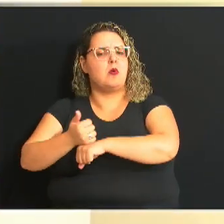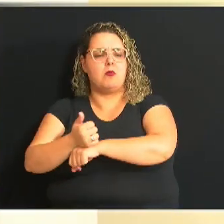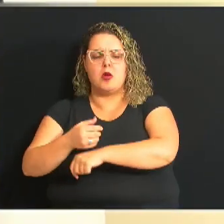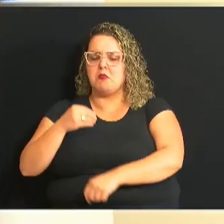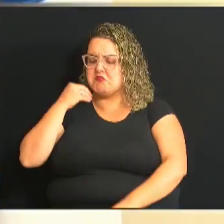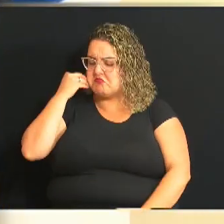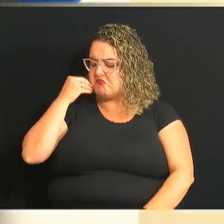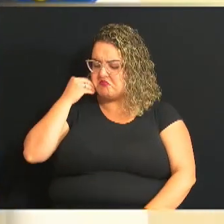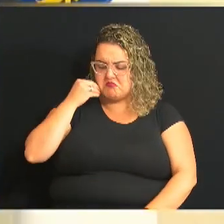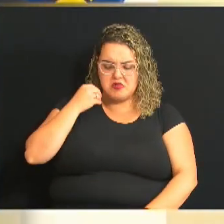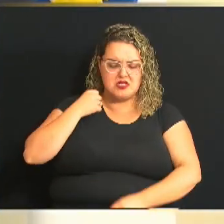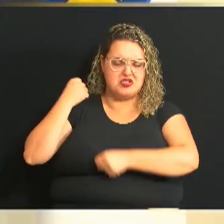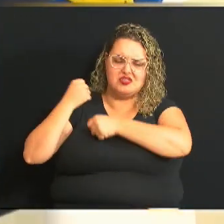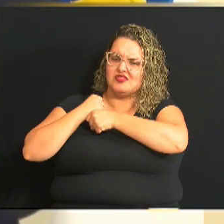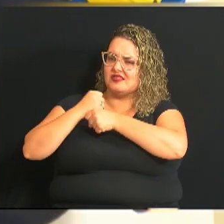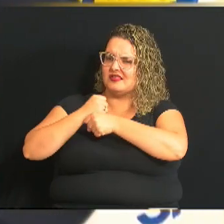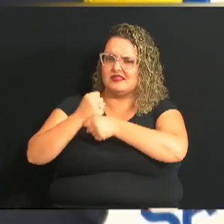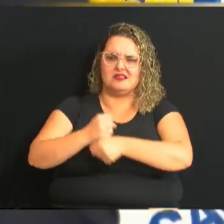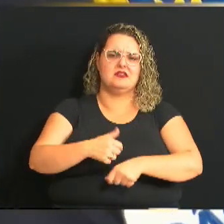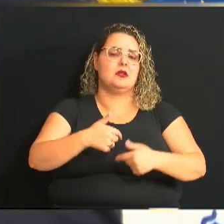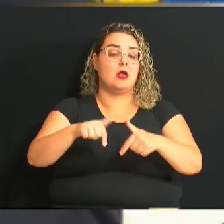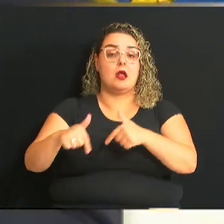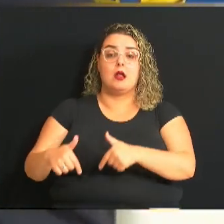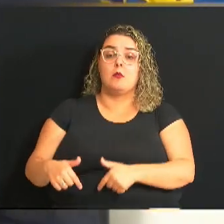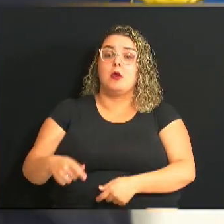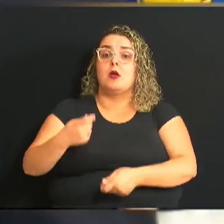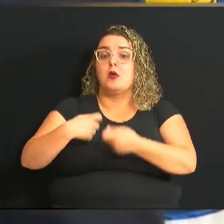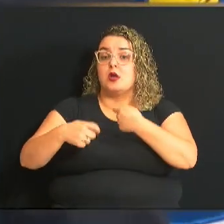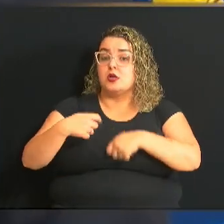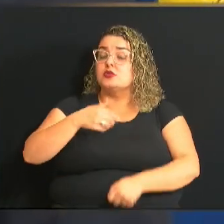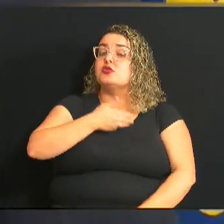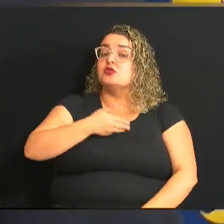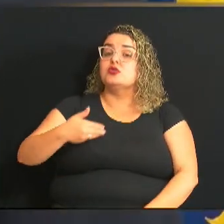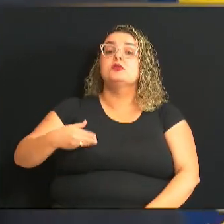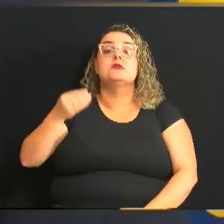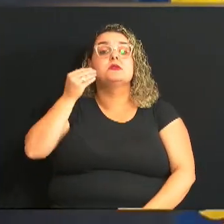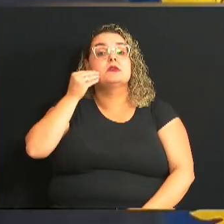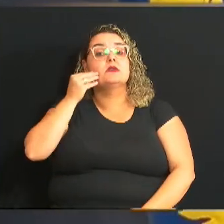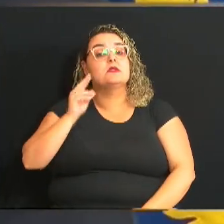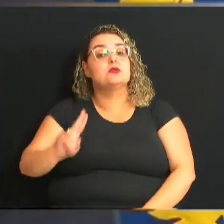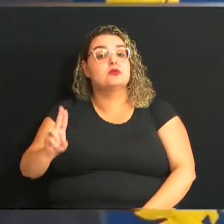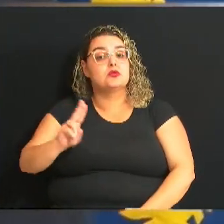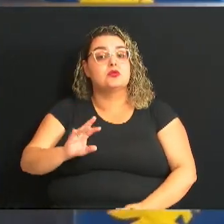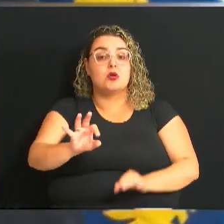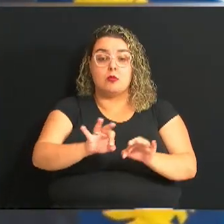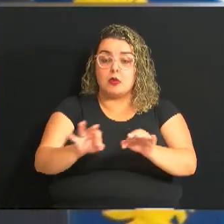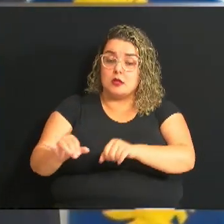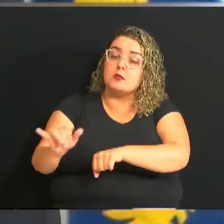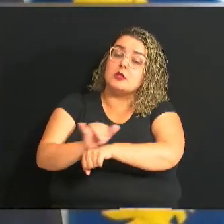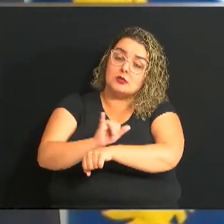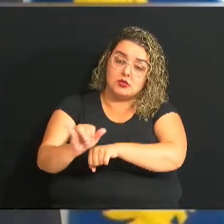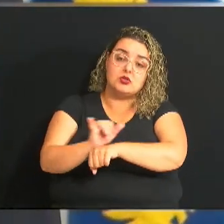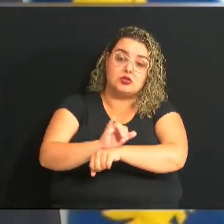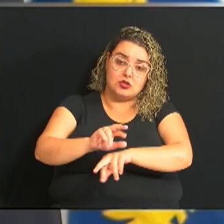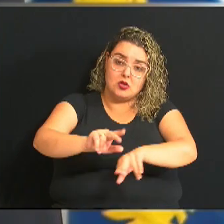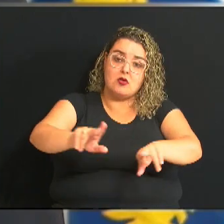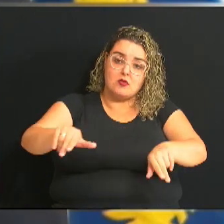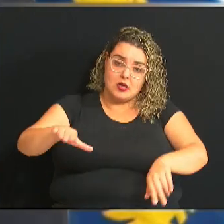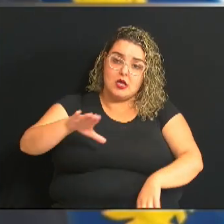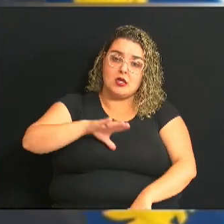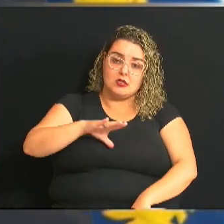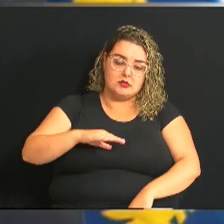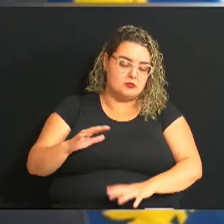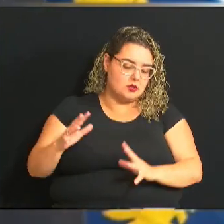de décadas aí que trabalha com as administrações públicas tentando implementar planejamento estratégico em diversas cidades pelo país